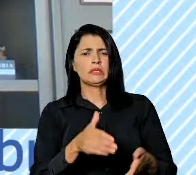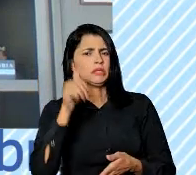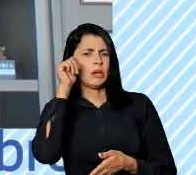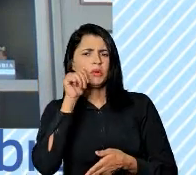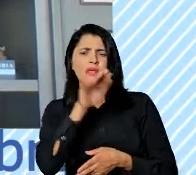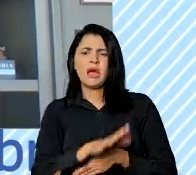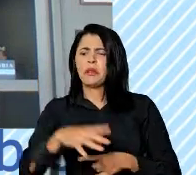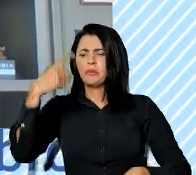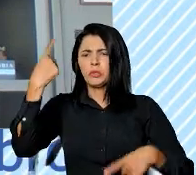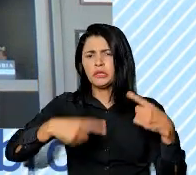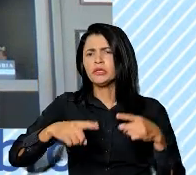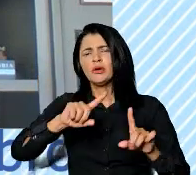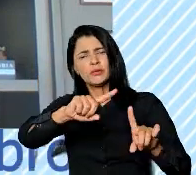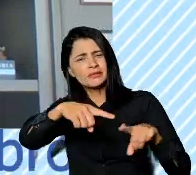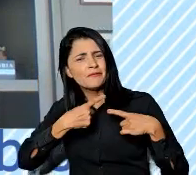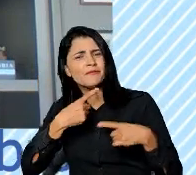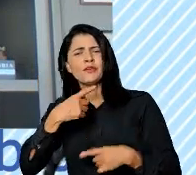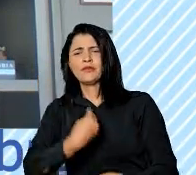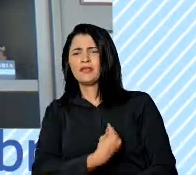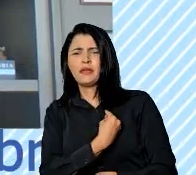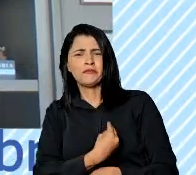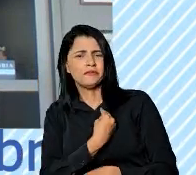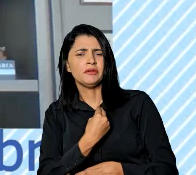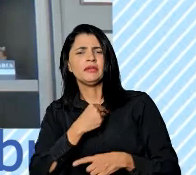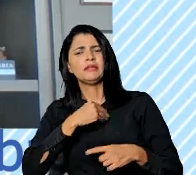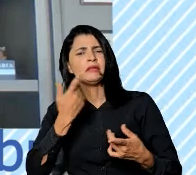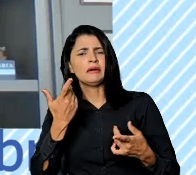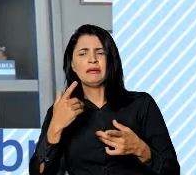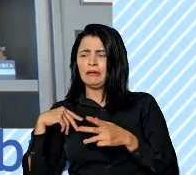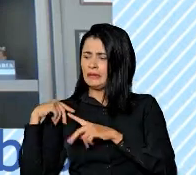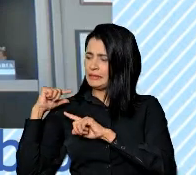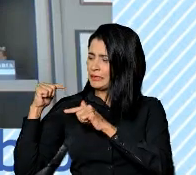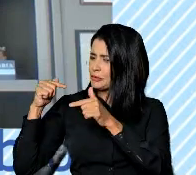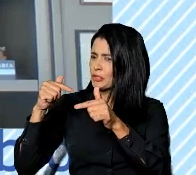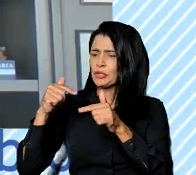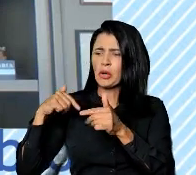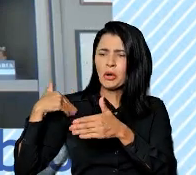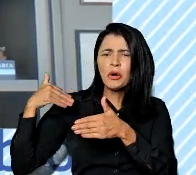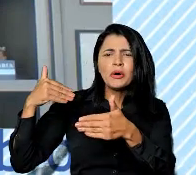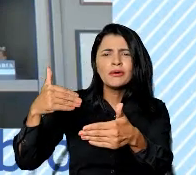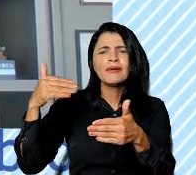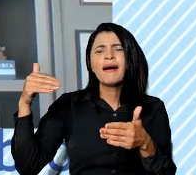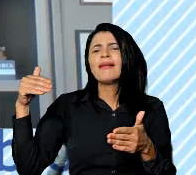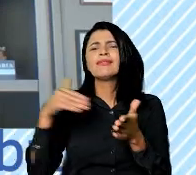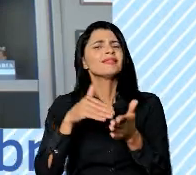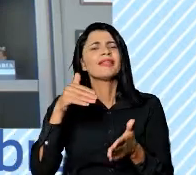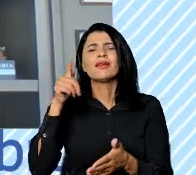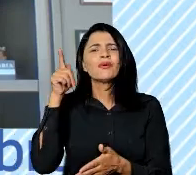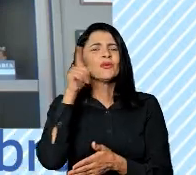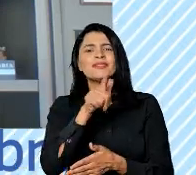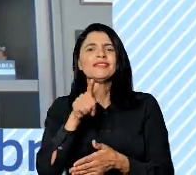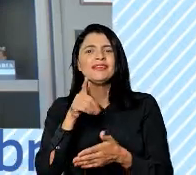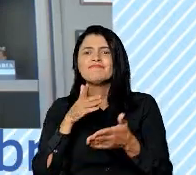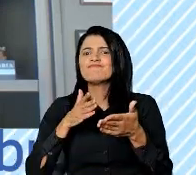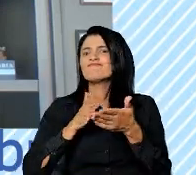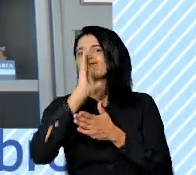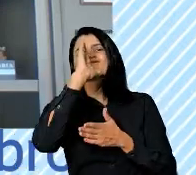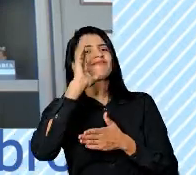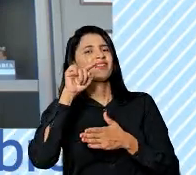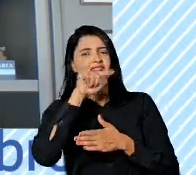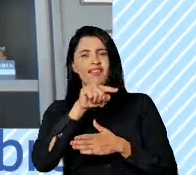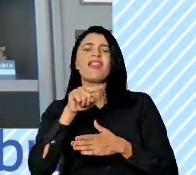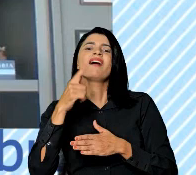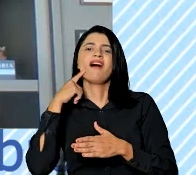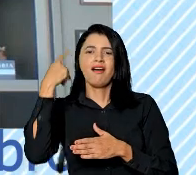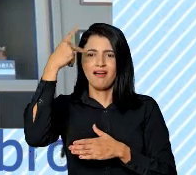desafios das mulheres na vida pública, a trajetória destas mulheres até conseguirem ocupar uma cadeira no parlamento brasileiro,